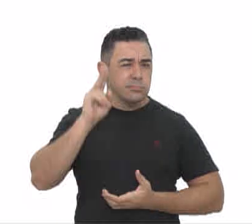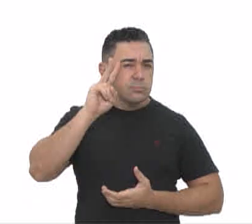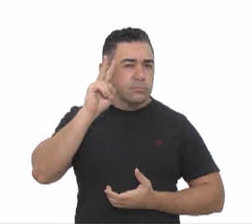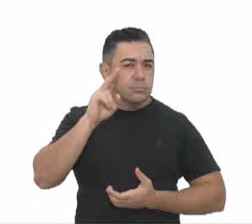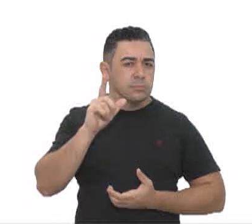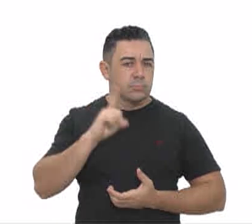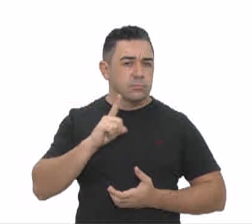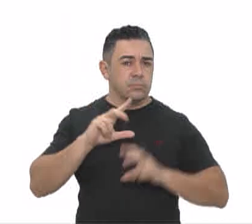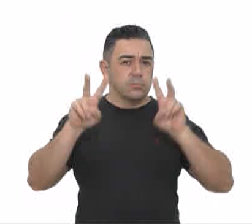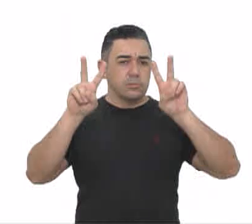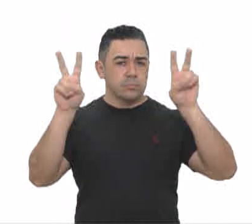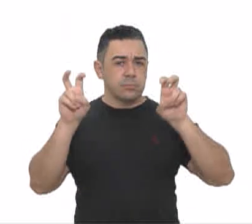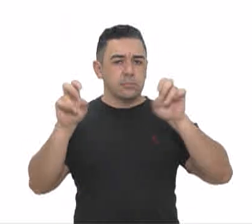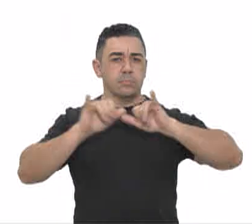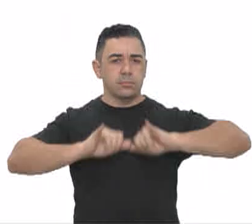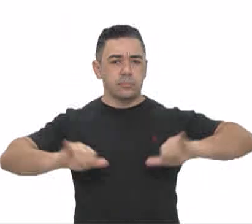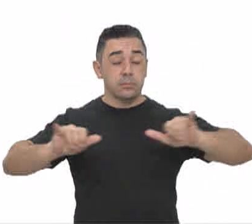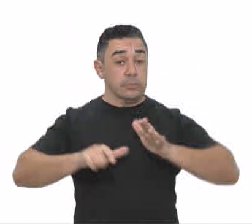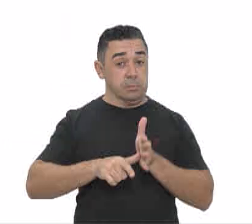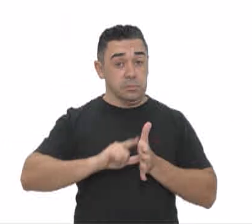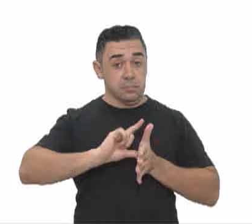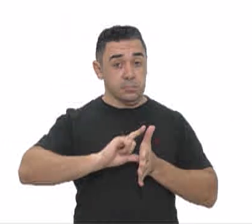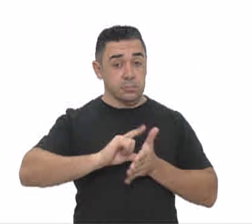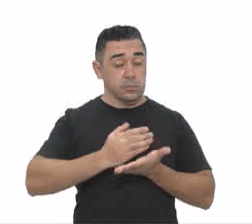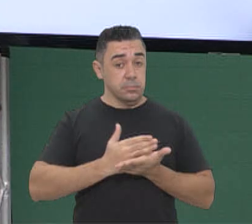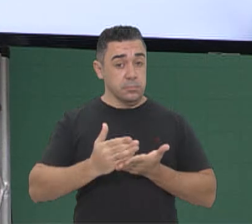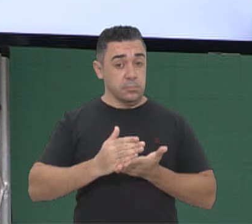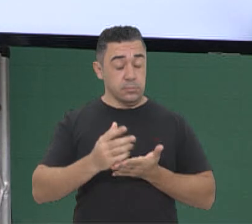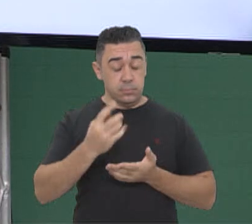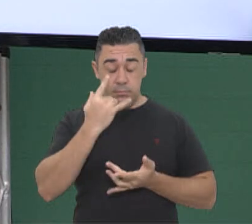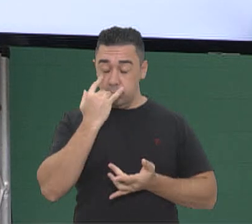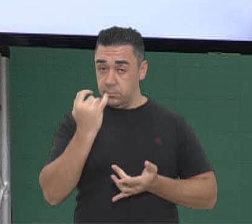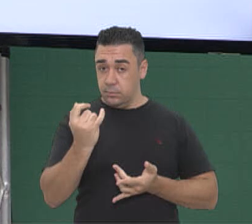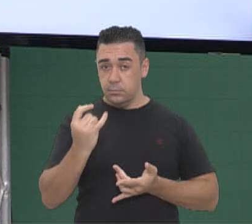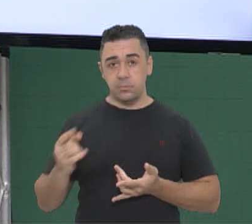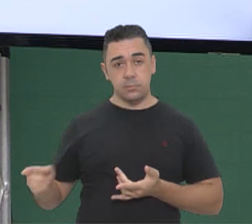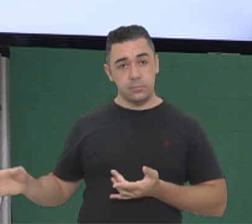nosso titular lá no início da aula, chamando a atenção de